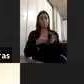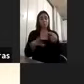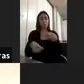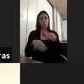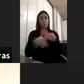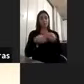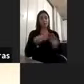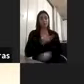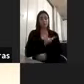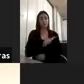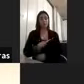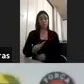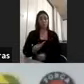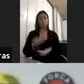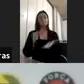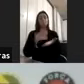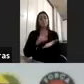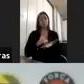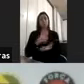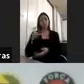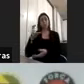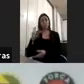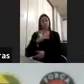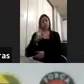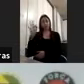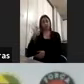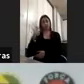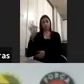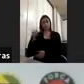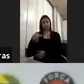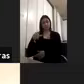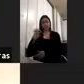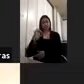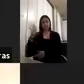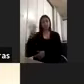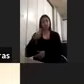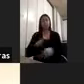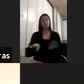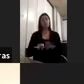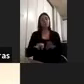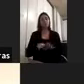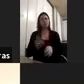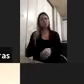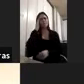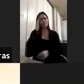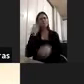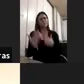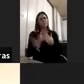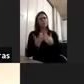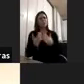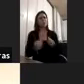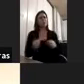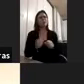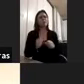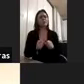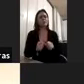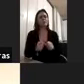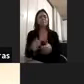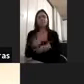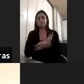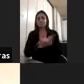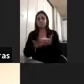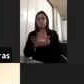alguns casos de 70%. Certo. E você sabe o que a empresa fez, Gilson? A empresa não se preocupou em nenhum momento. As